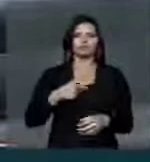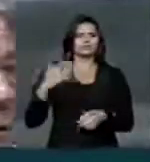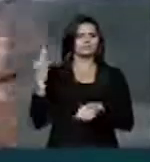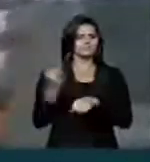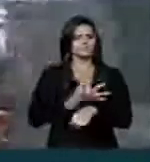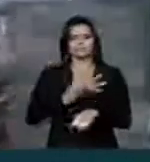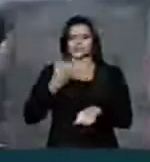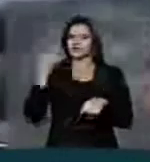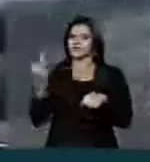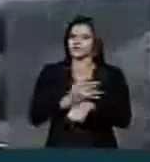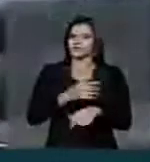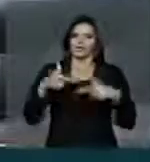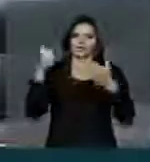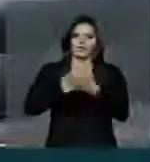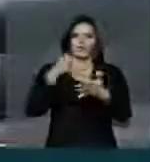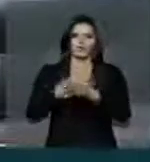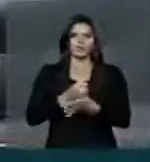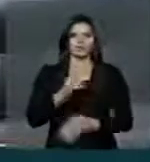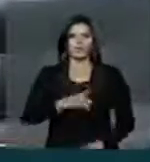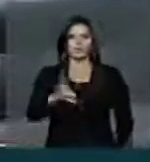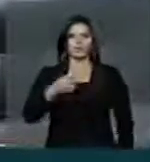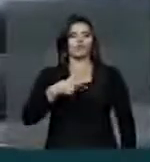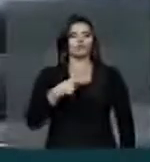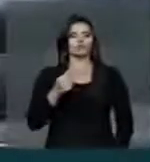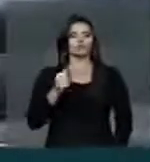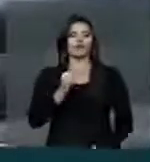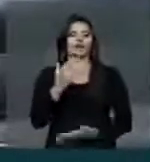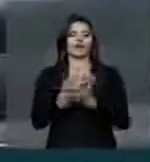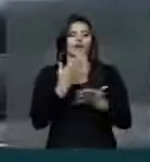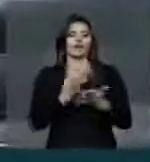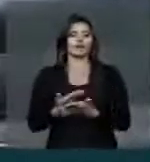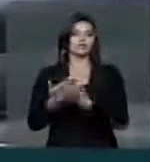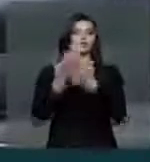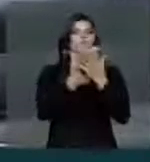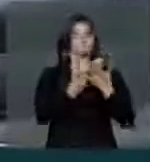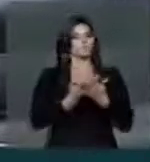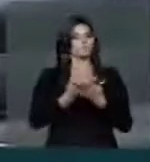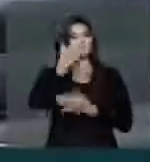luta para manter as suas condições de trabalho, as suas condições de estudo. Era isso, senhor presidente.